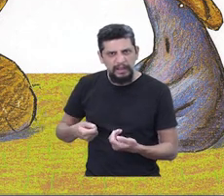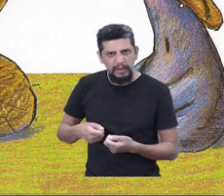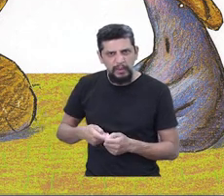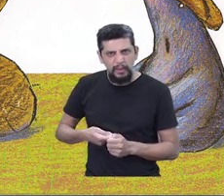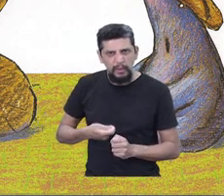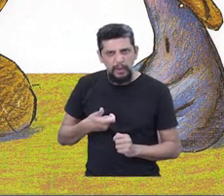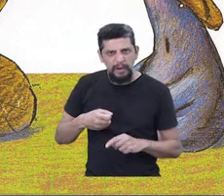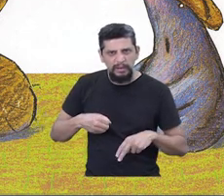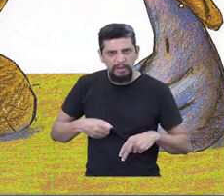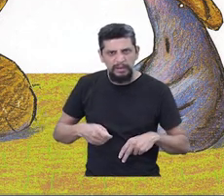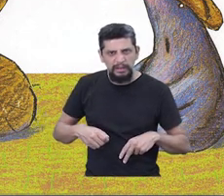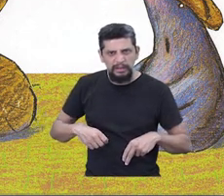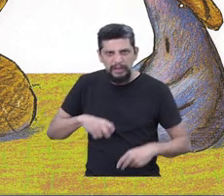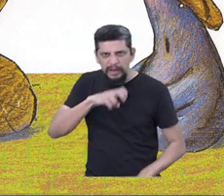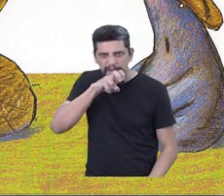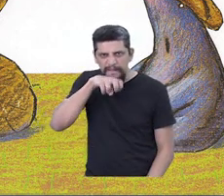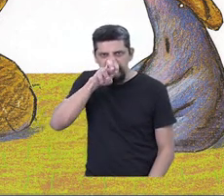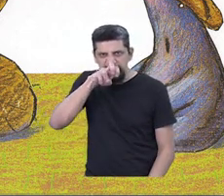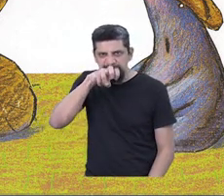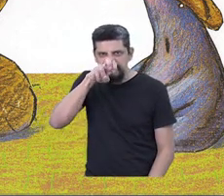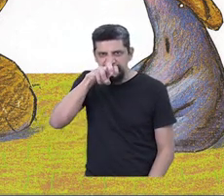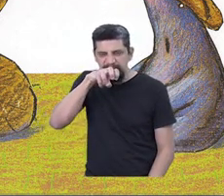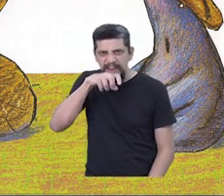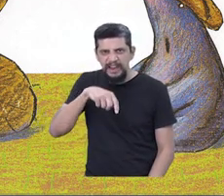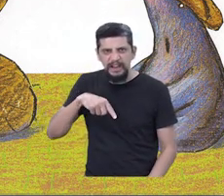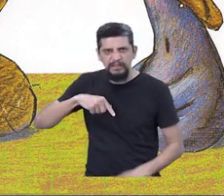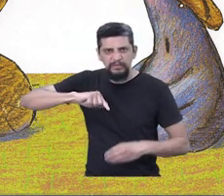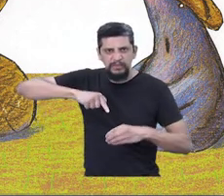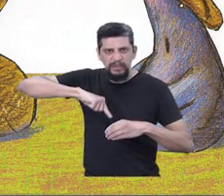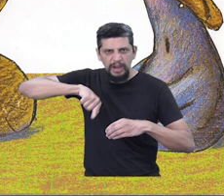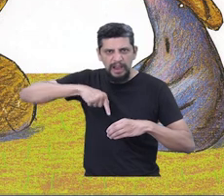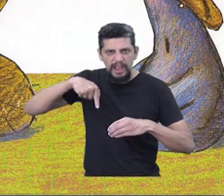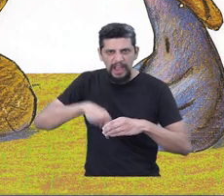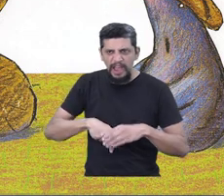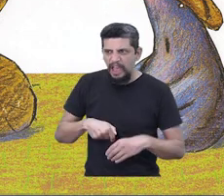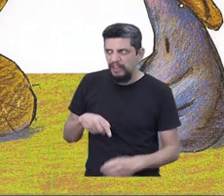não acertaram a pequena toupeira. Ela ficou